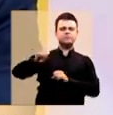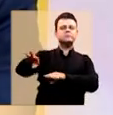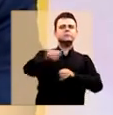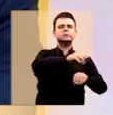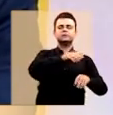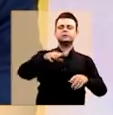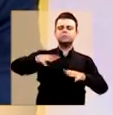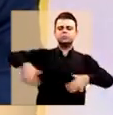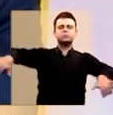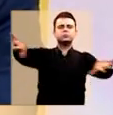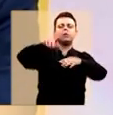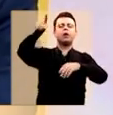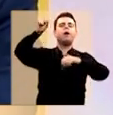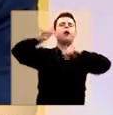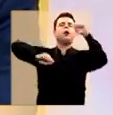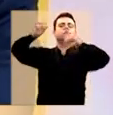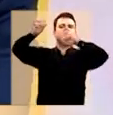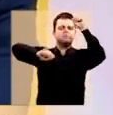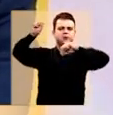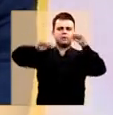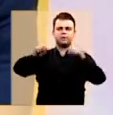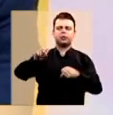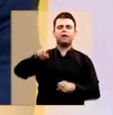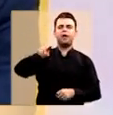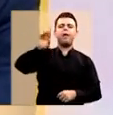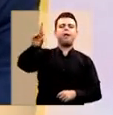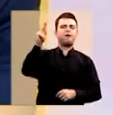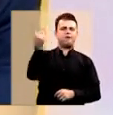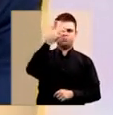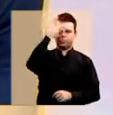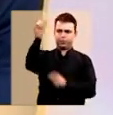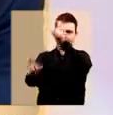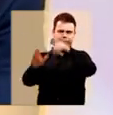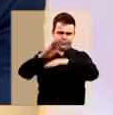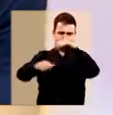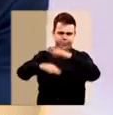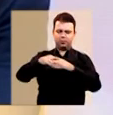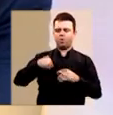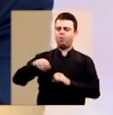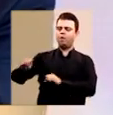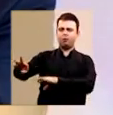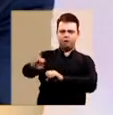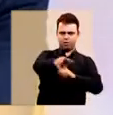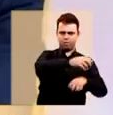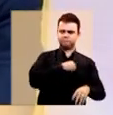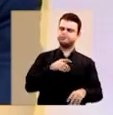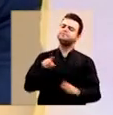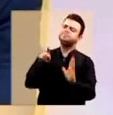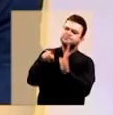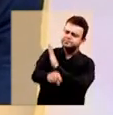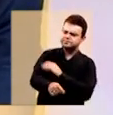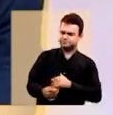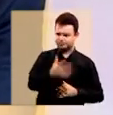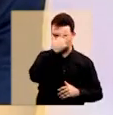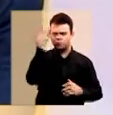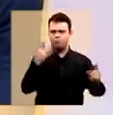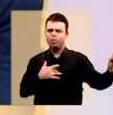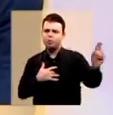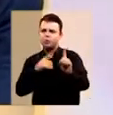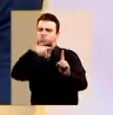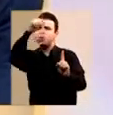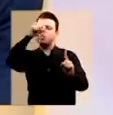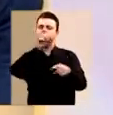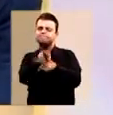humanos para gestor de recursos humanos. E o que nós discutimos era como que é essa questão do estereótipo no processo de seleção de